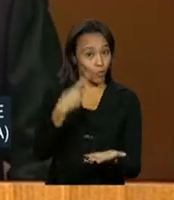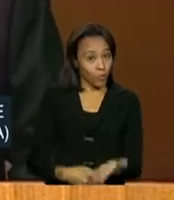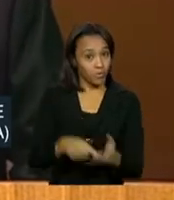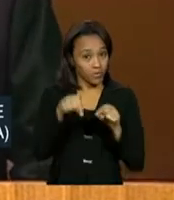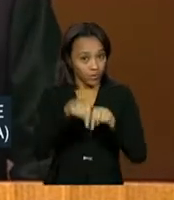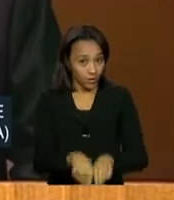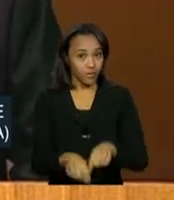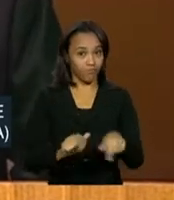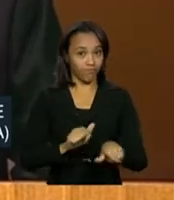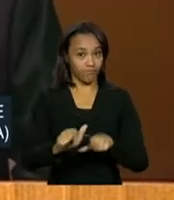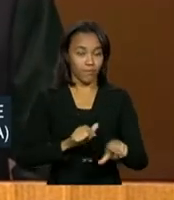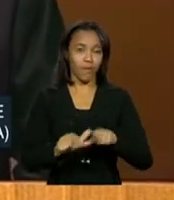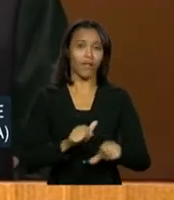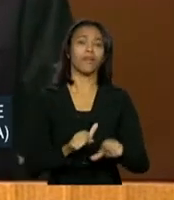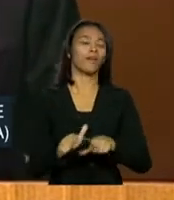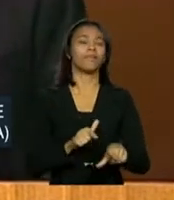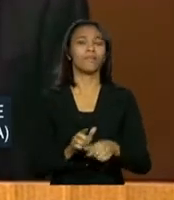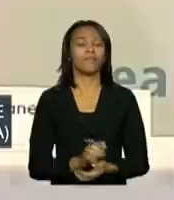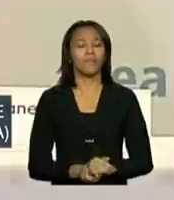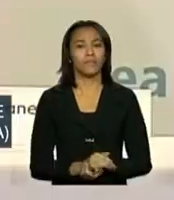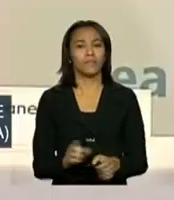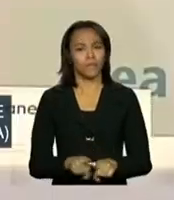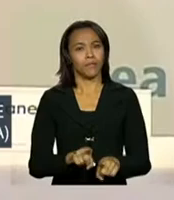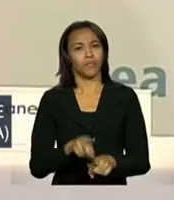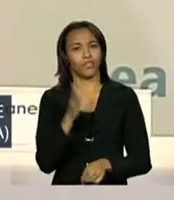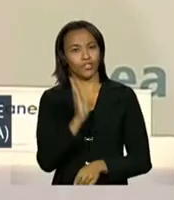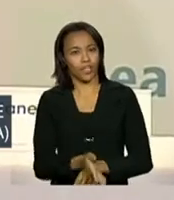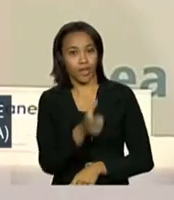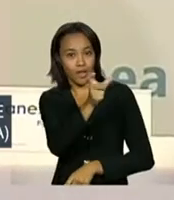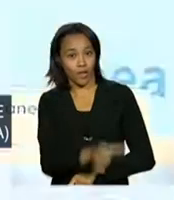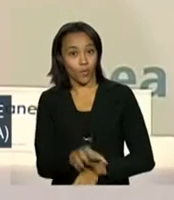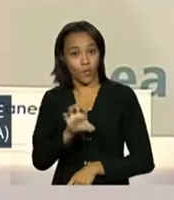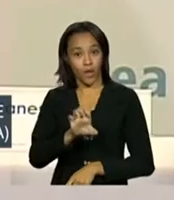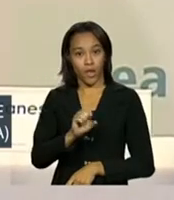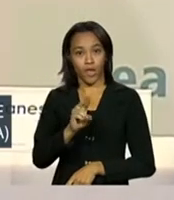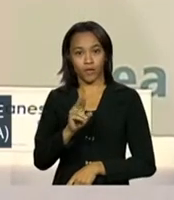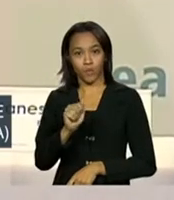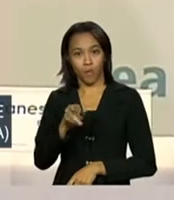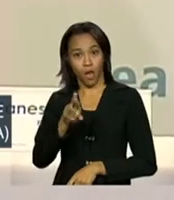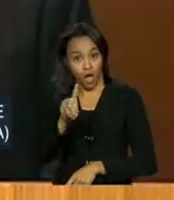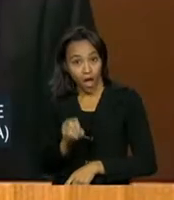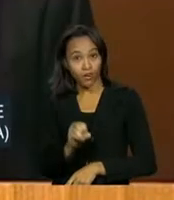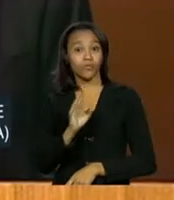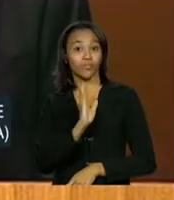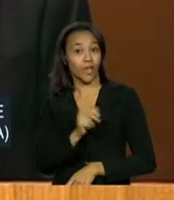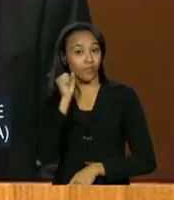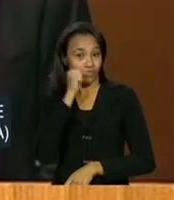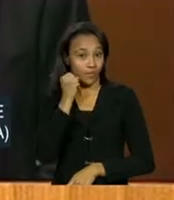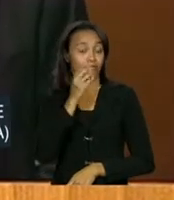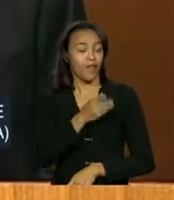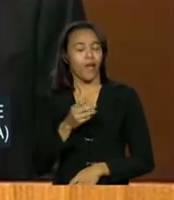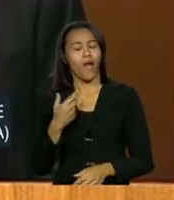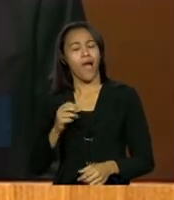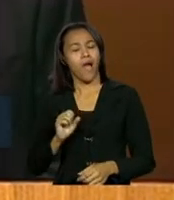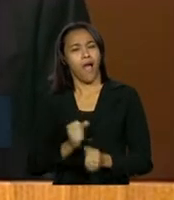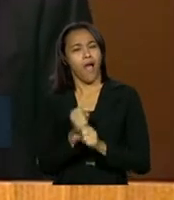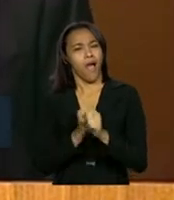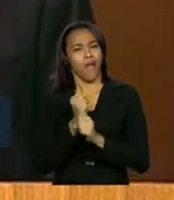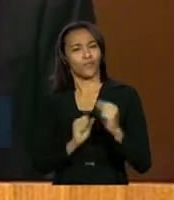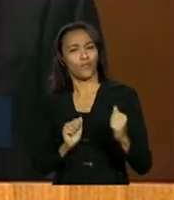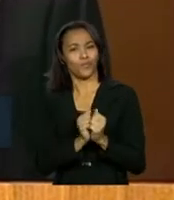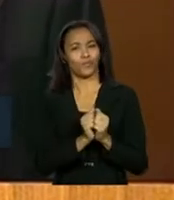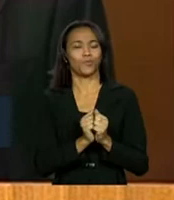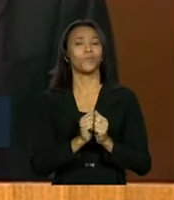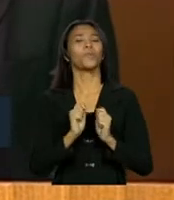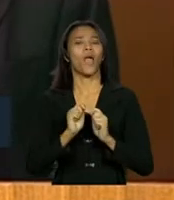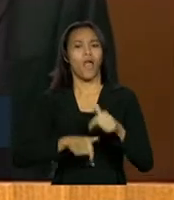foi nosso companheiro Eduardo Suplicy, fazer o que nós já fazemos há muitos anos, que é enfrentar